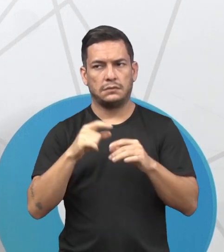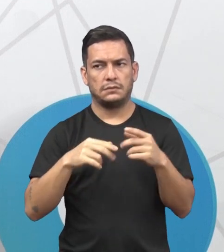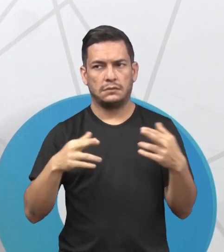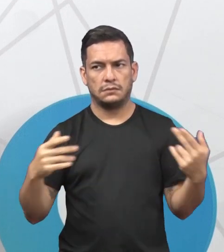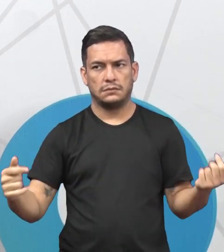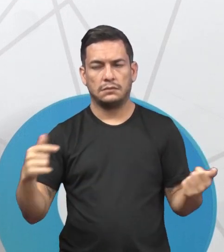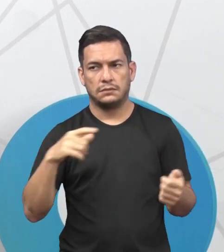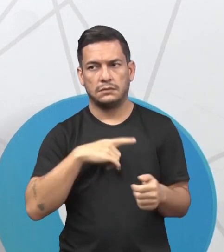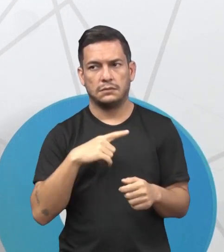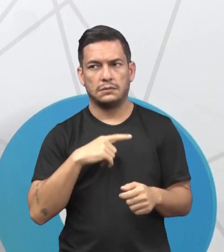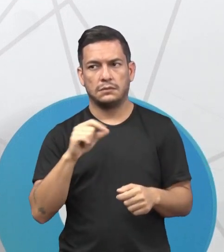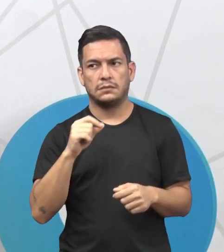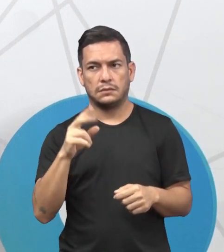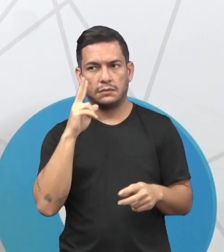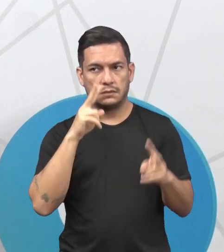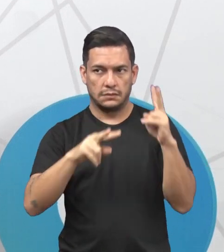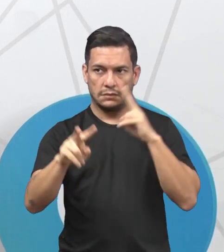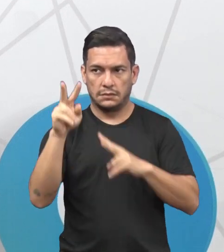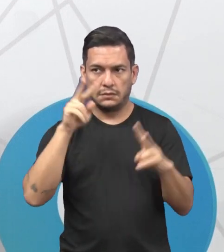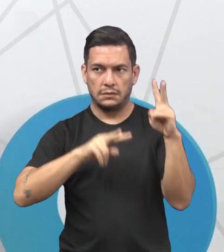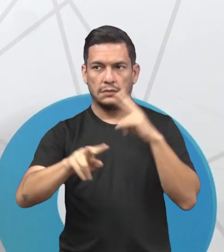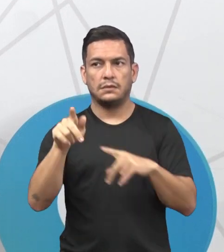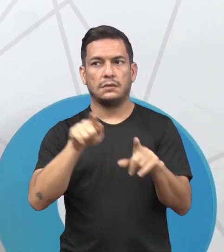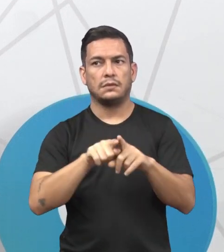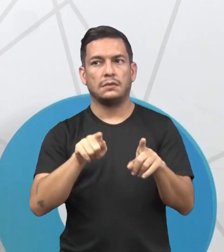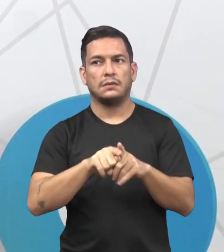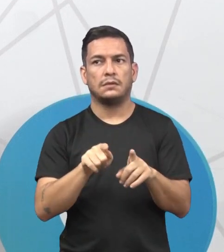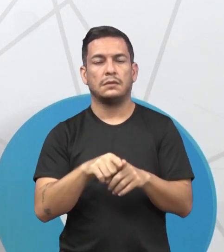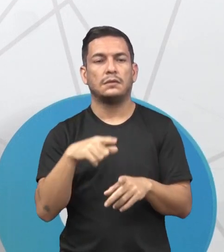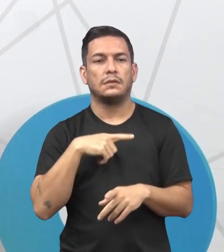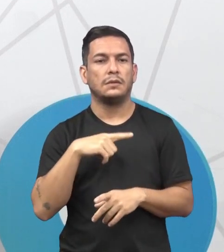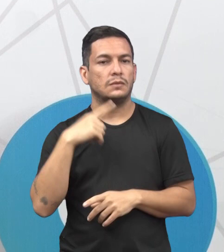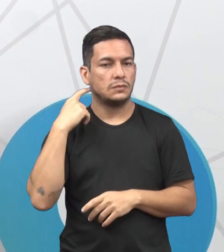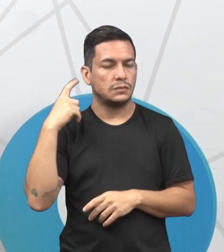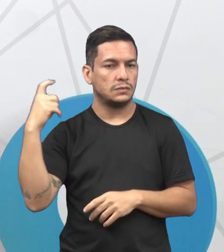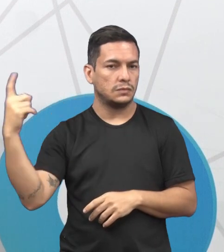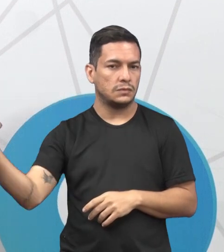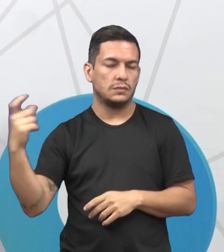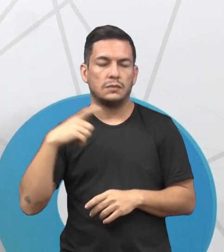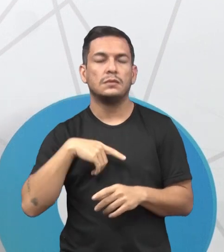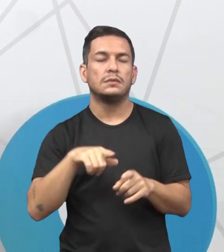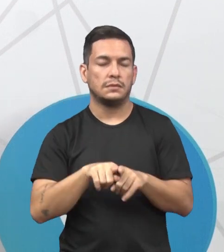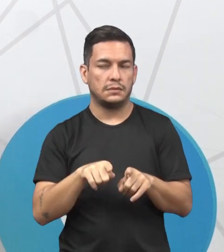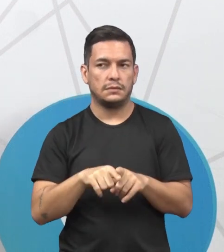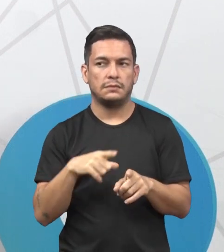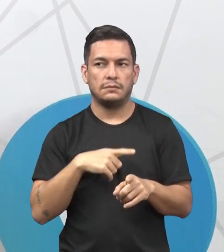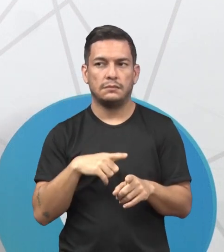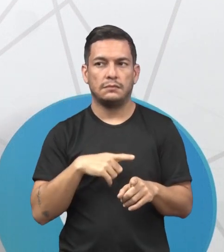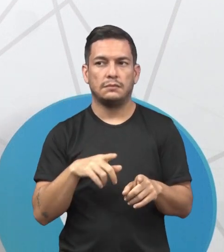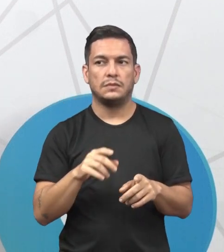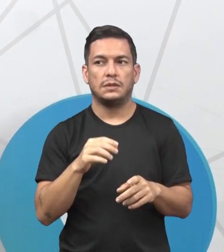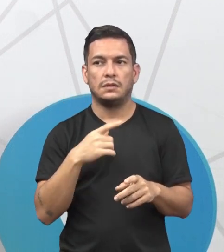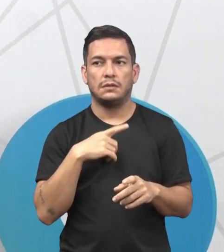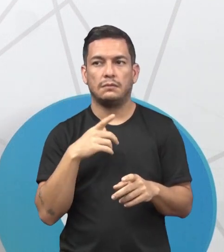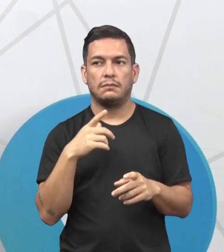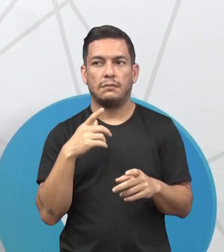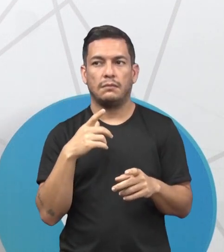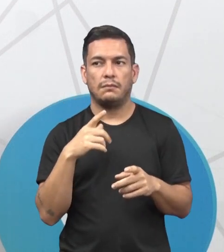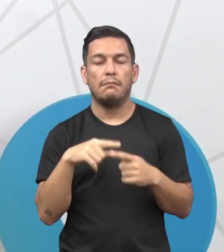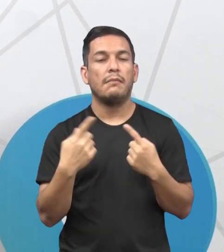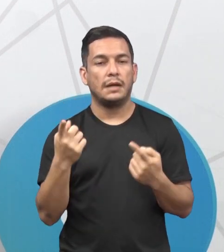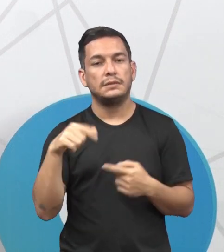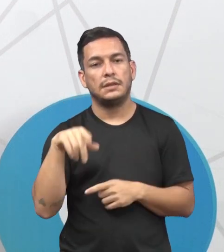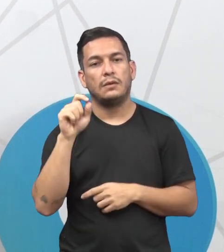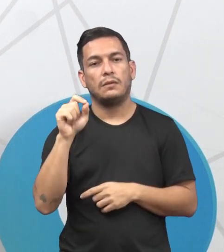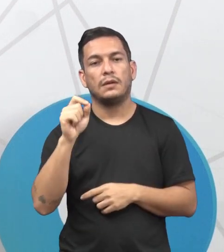tem um certo impacto visual e também produz um impacto sonoro, né, um pouco grande, porque ela produz muito ruídos, mas é uma fonte